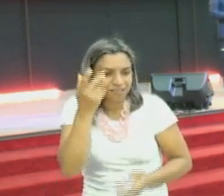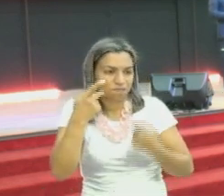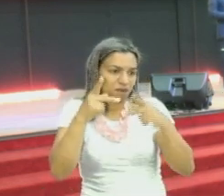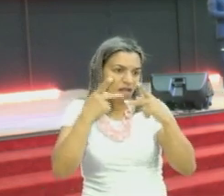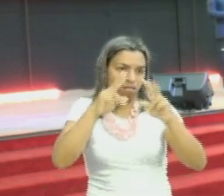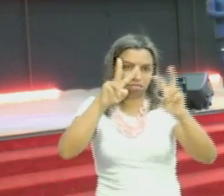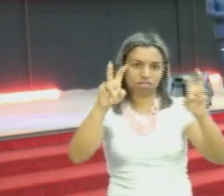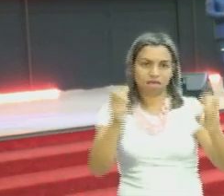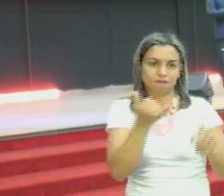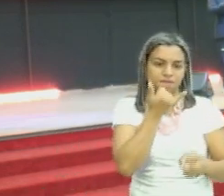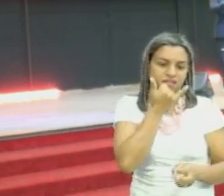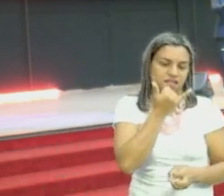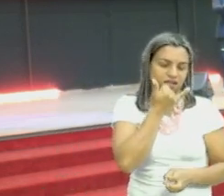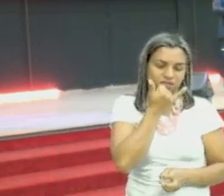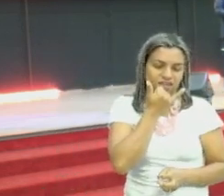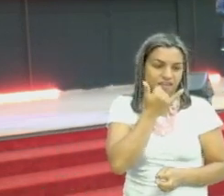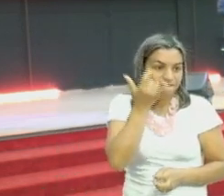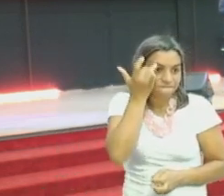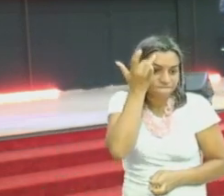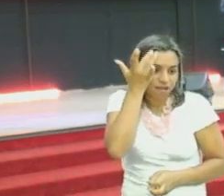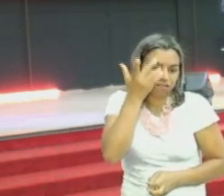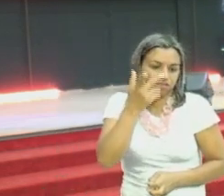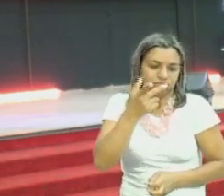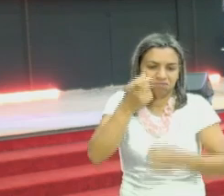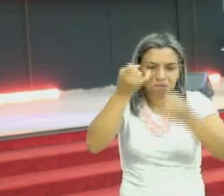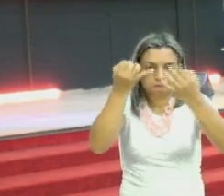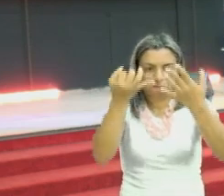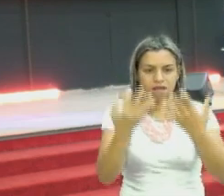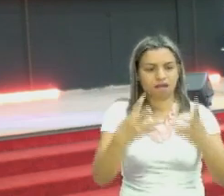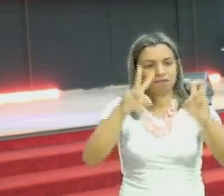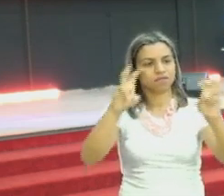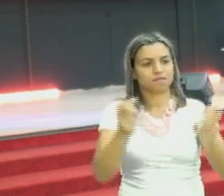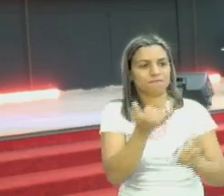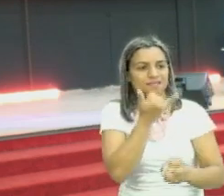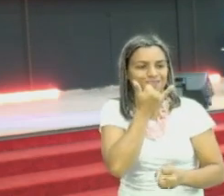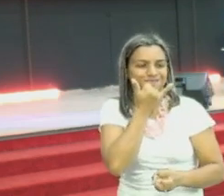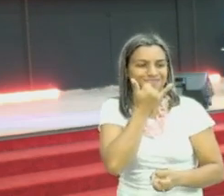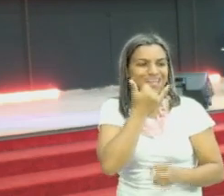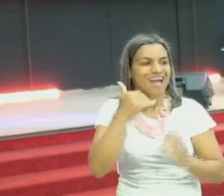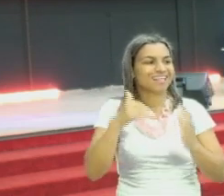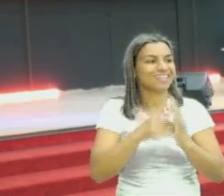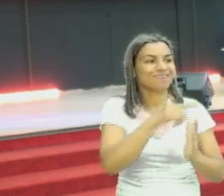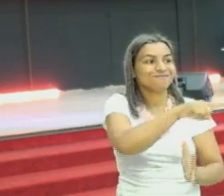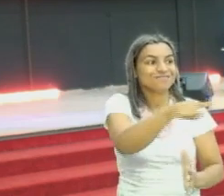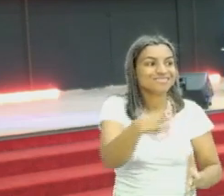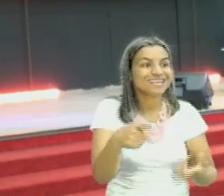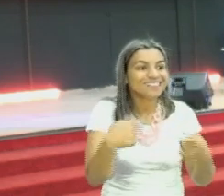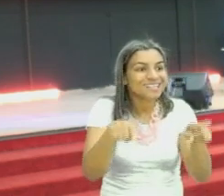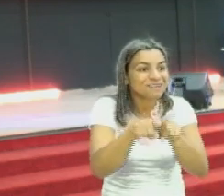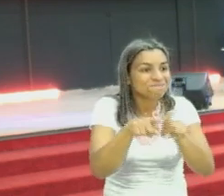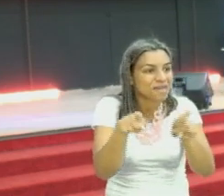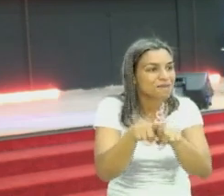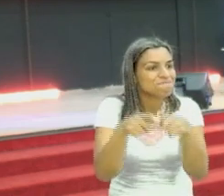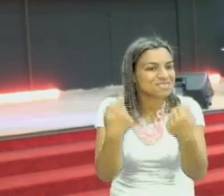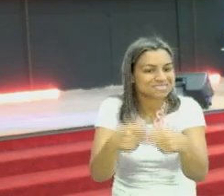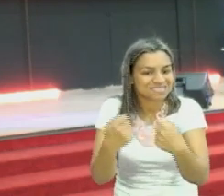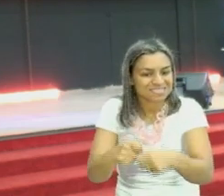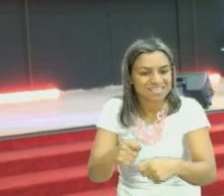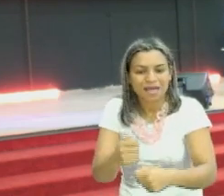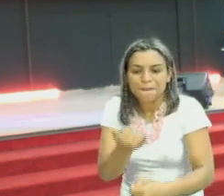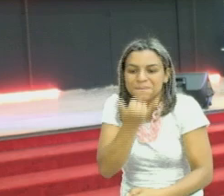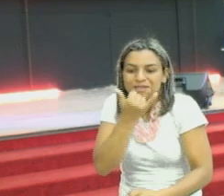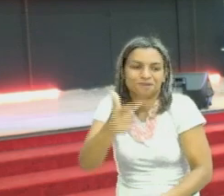é fácil falar sobre perdão, até o dia que você tem que perdoar